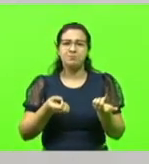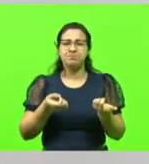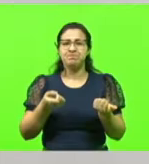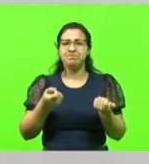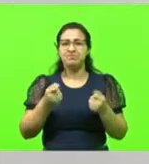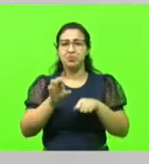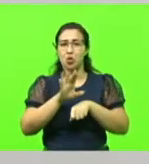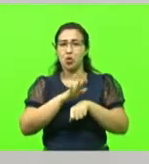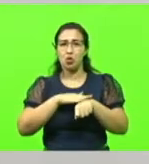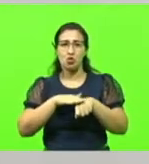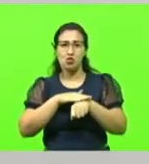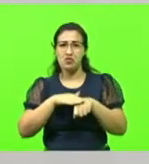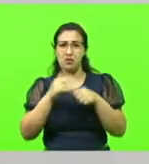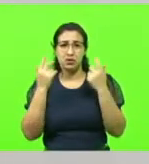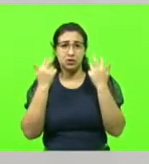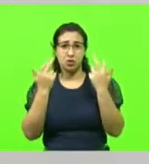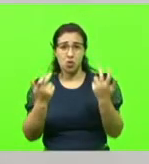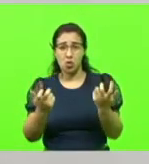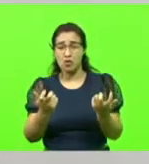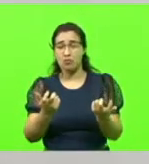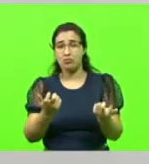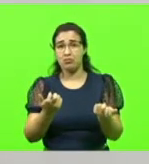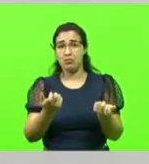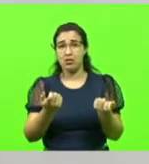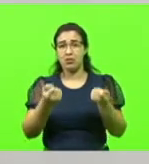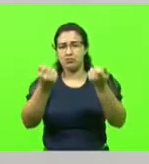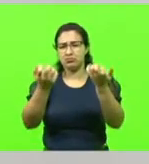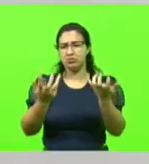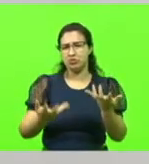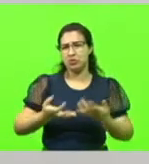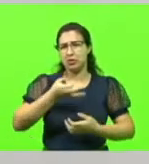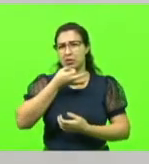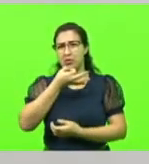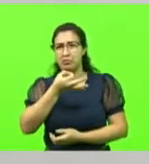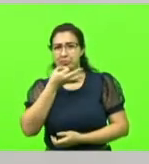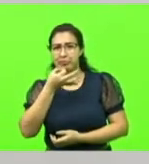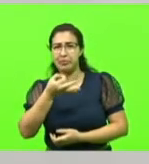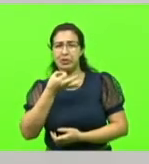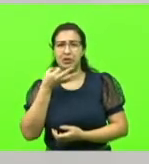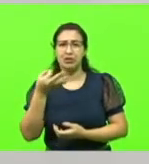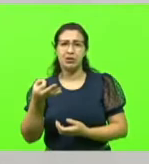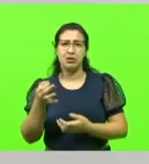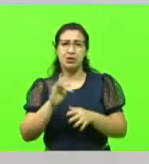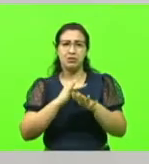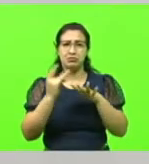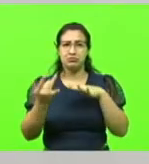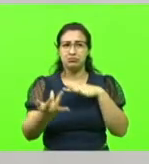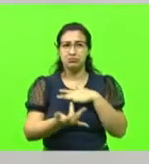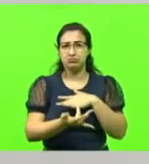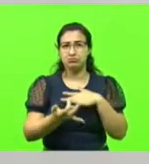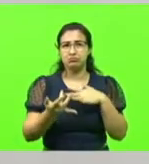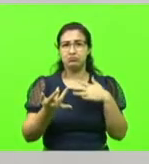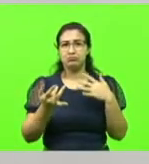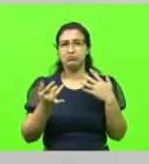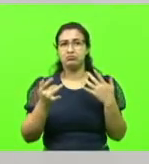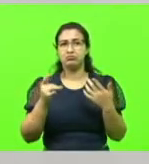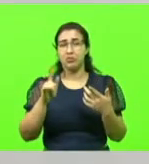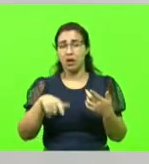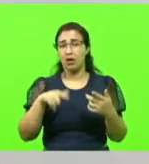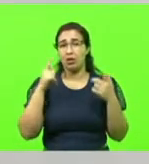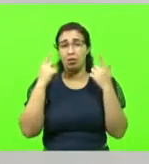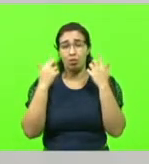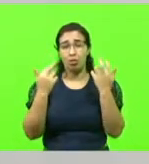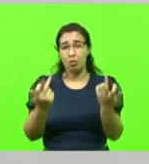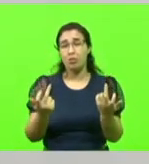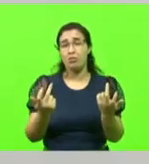conversa informal, ou você expõe a sua opinião numa determinada rede social, o que é muito comum,